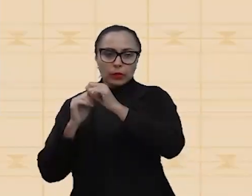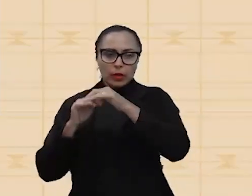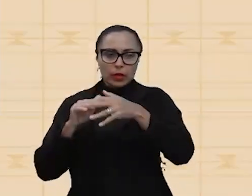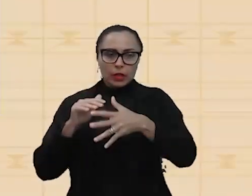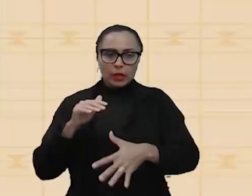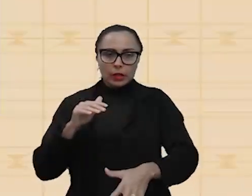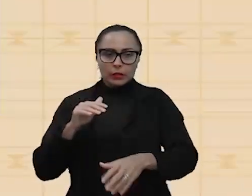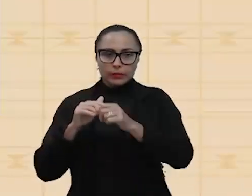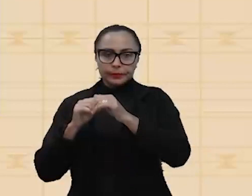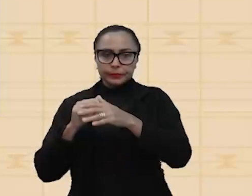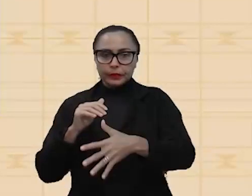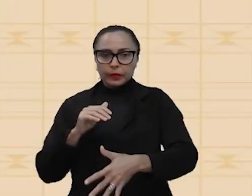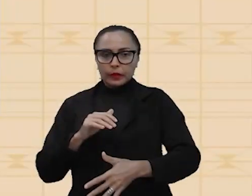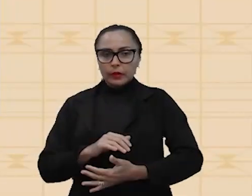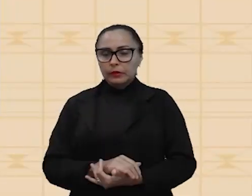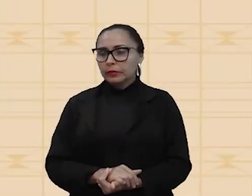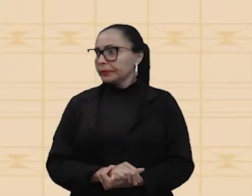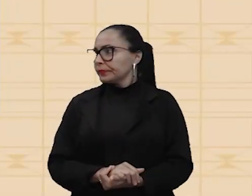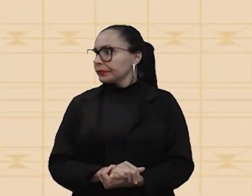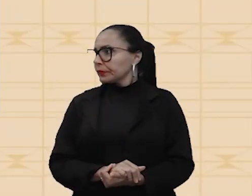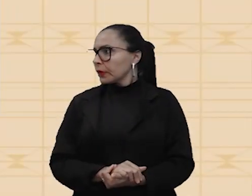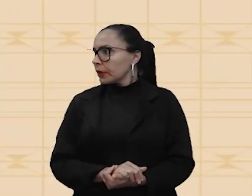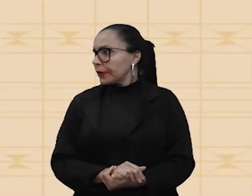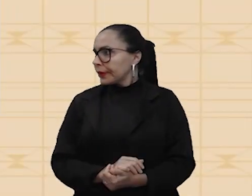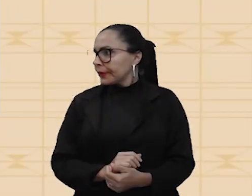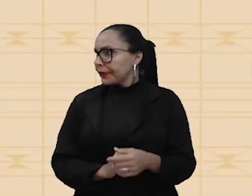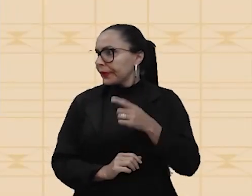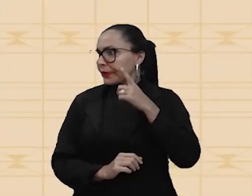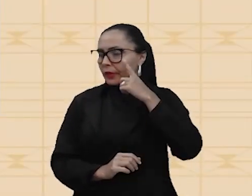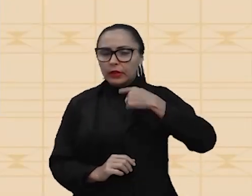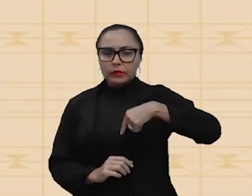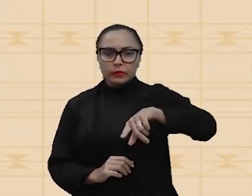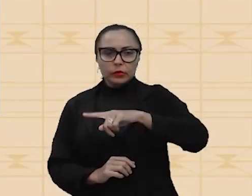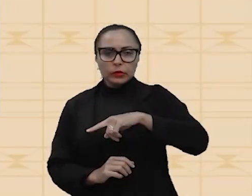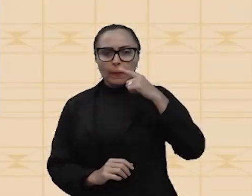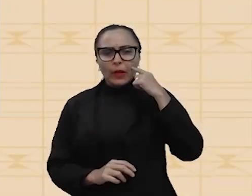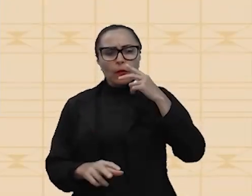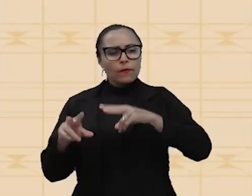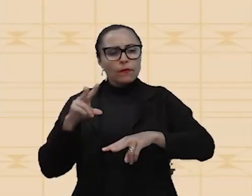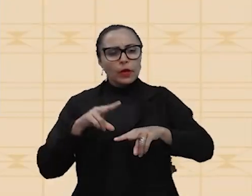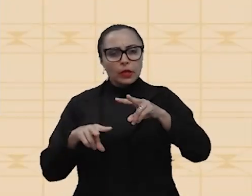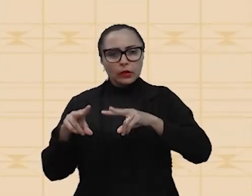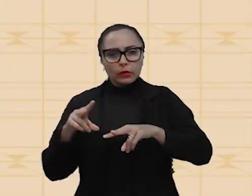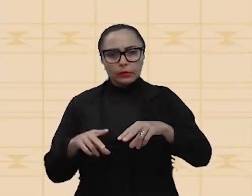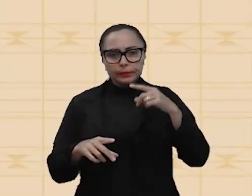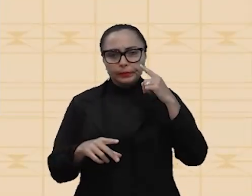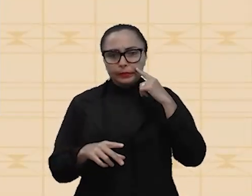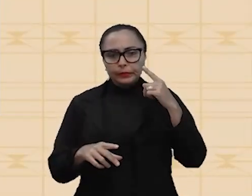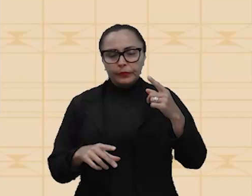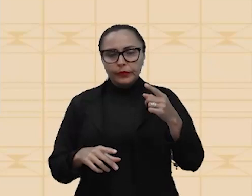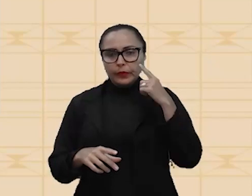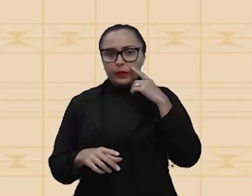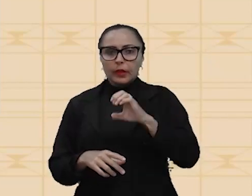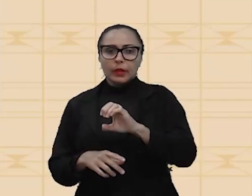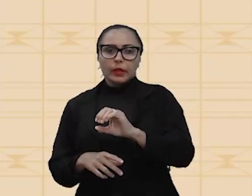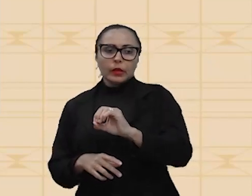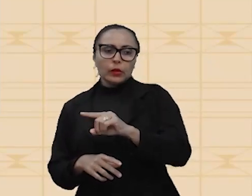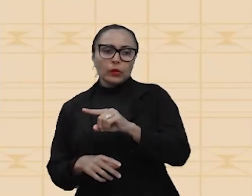hidroelétricas, belezinha? Se for a questão do vento, nós temos as usinas eólicas. Ou seja, quando a gente